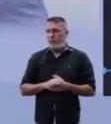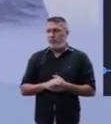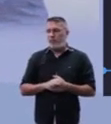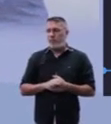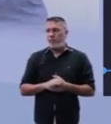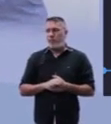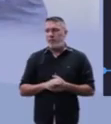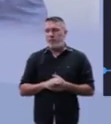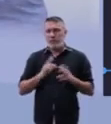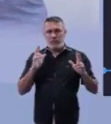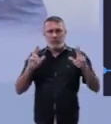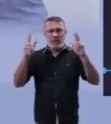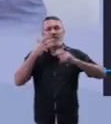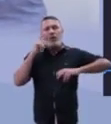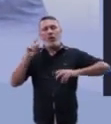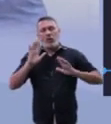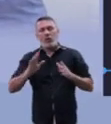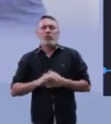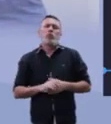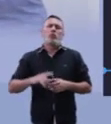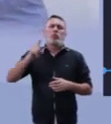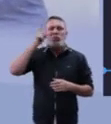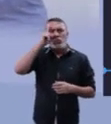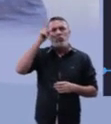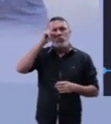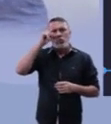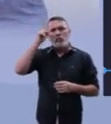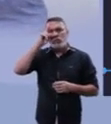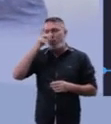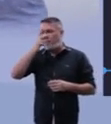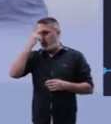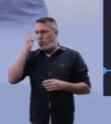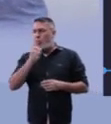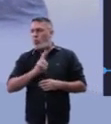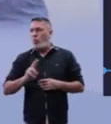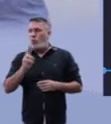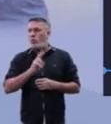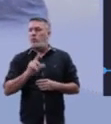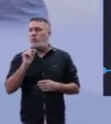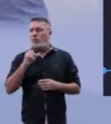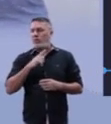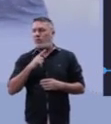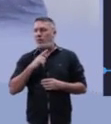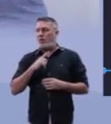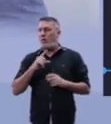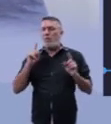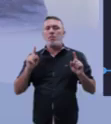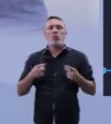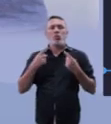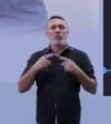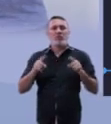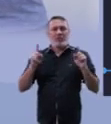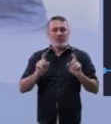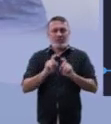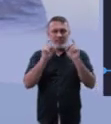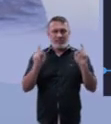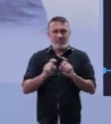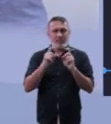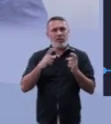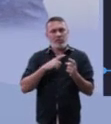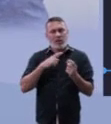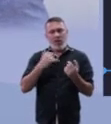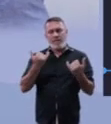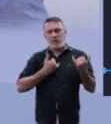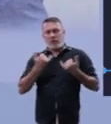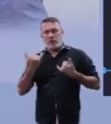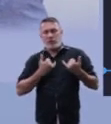de um serviço todos os dias, eu até cortei ali, todos os dias, os usuários de um serviço de música digital recebem uma lista personalizada das